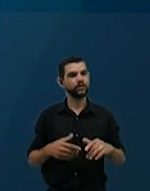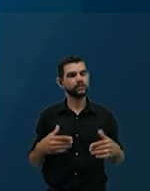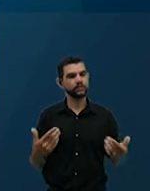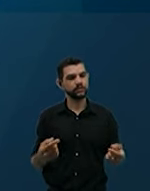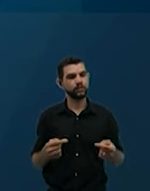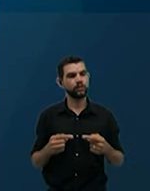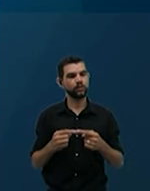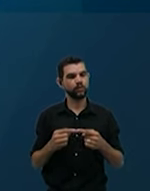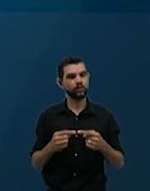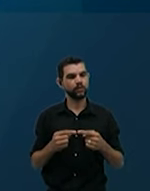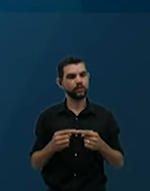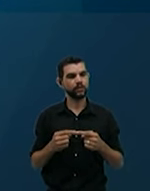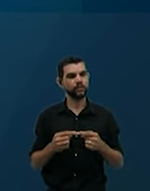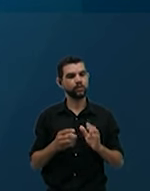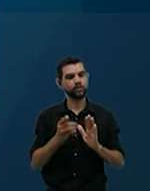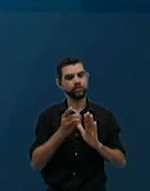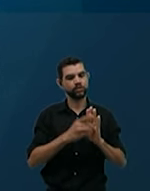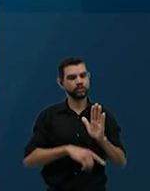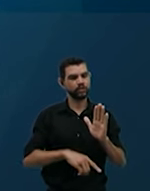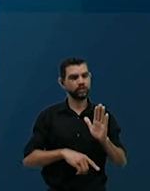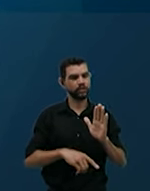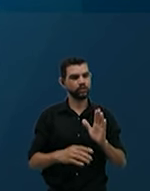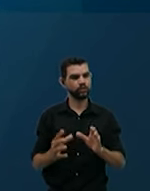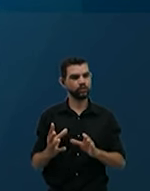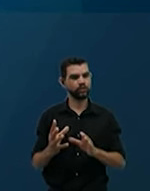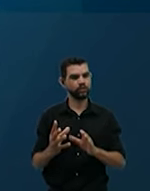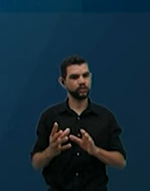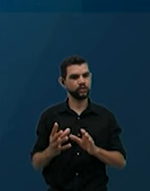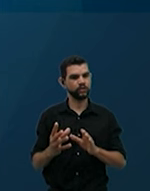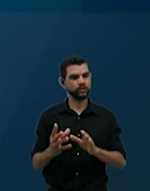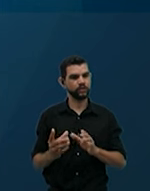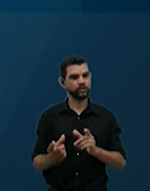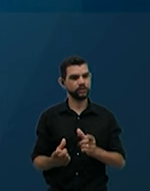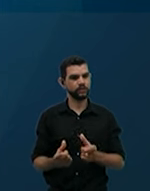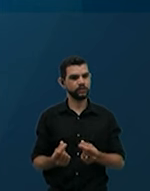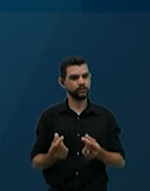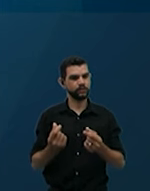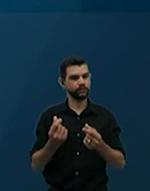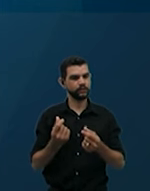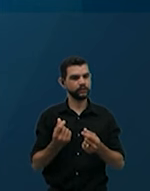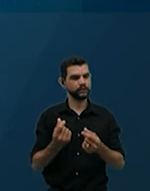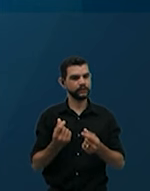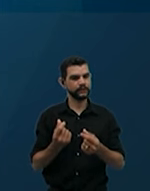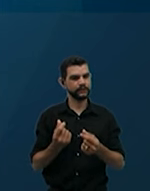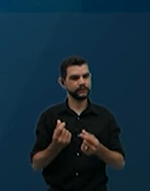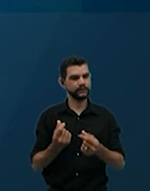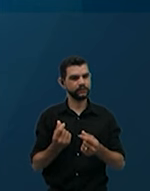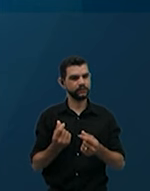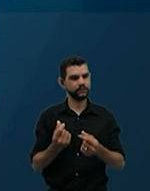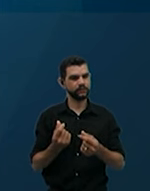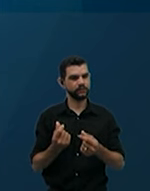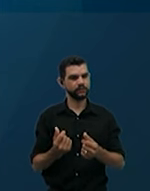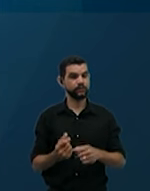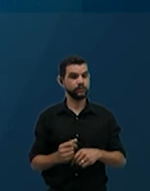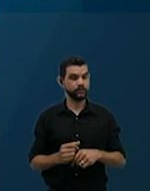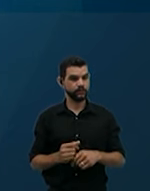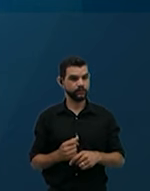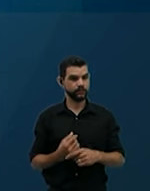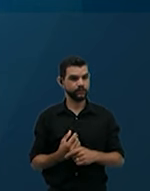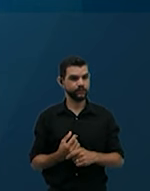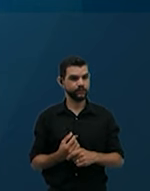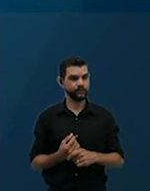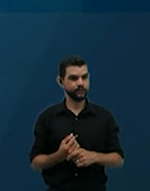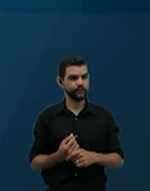possui natureza cogente, impondo claros e expressos limites à autonomia da vontade,